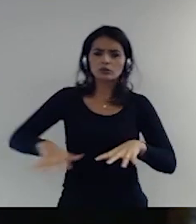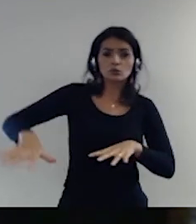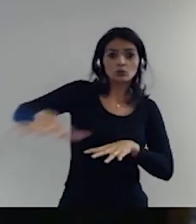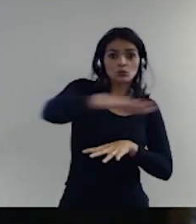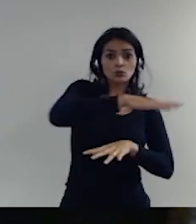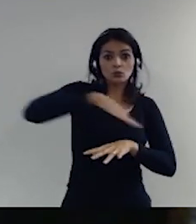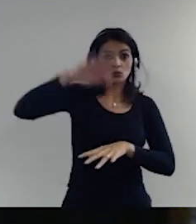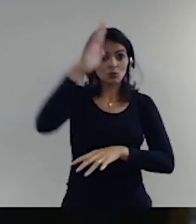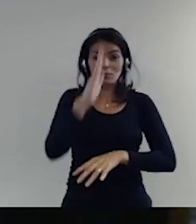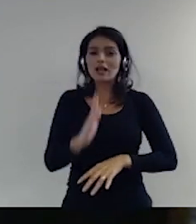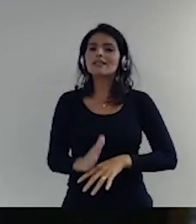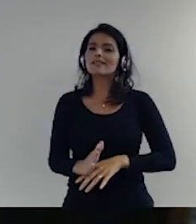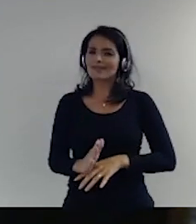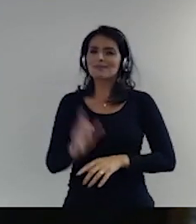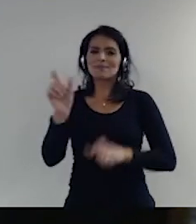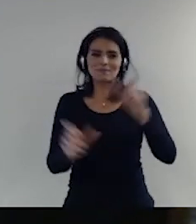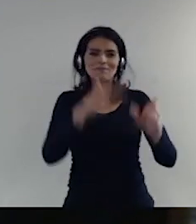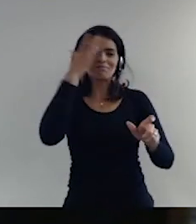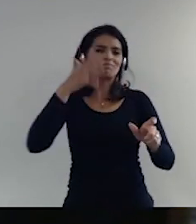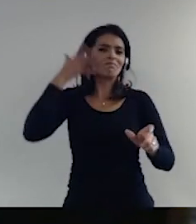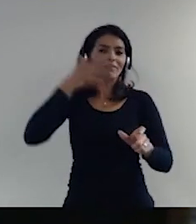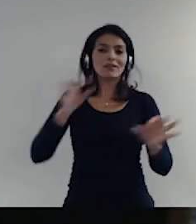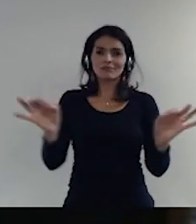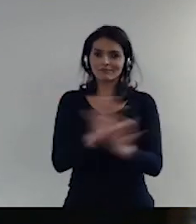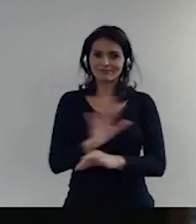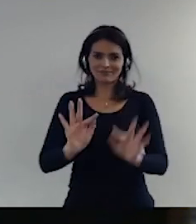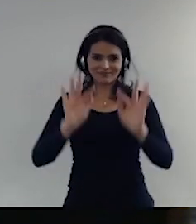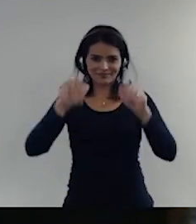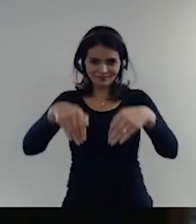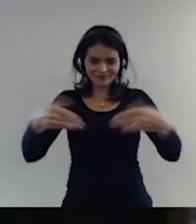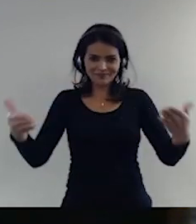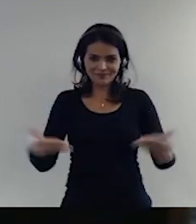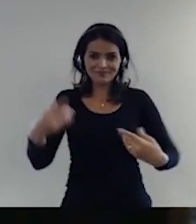Brasil. Então, dito isto, eu declaro encerrado